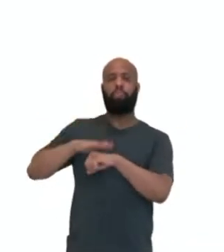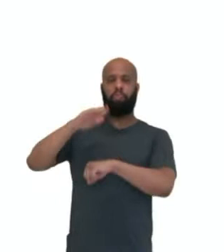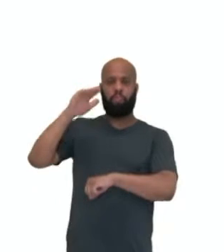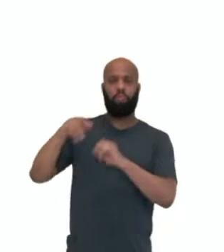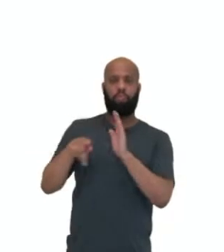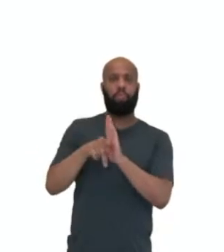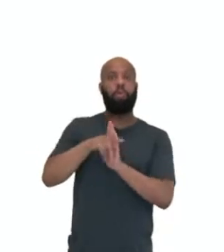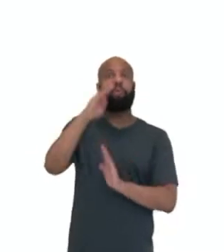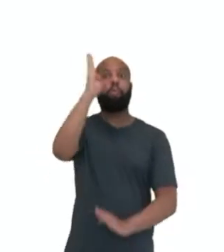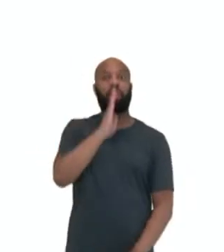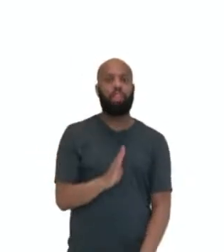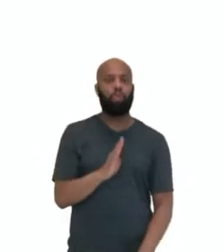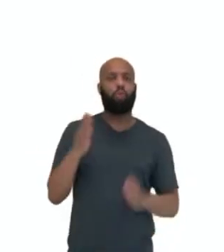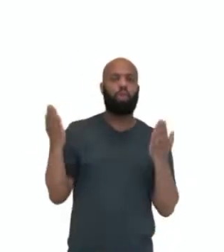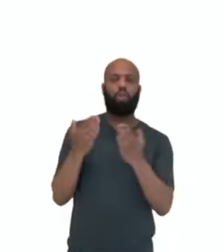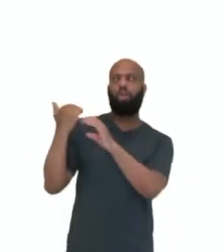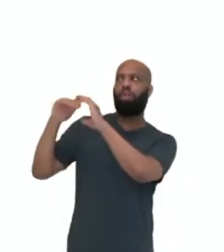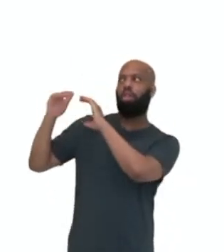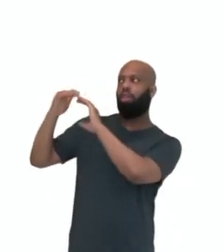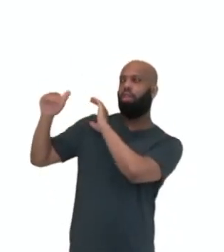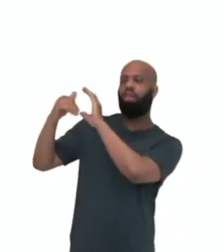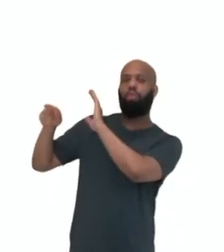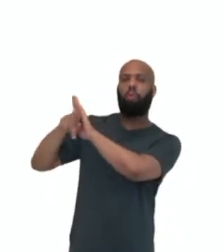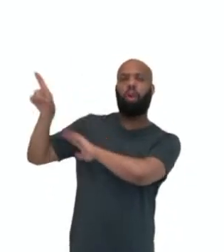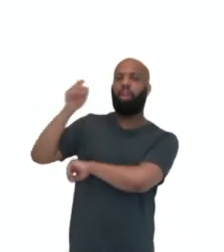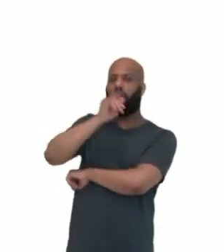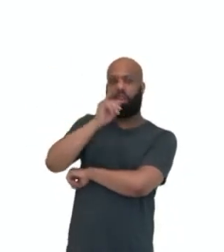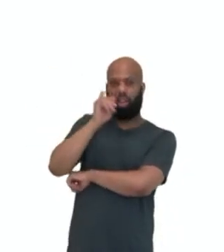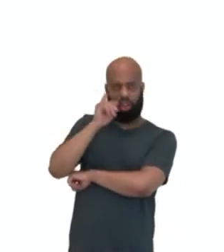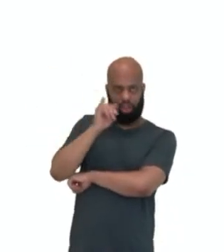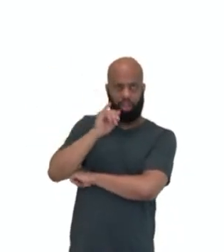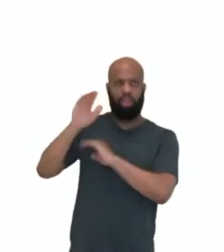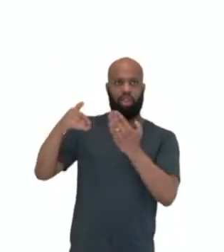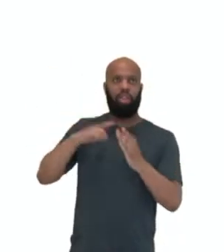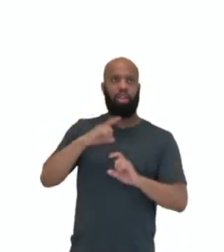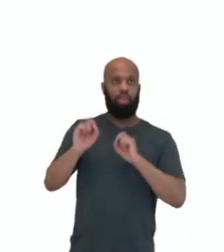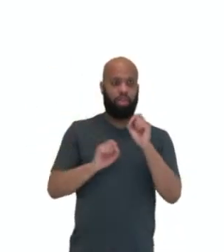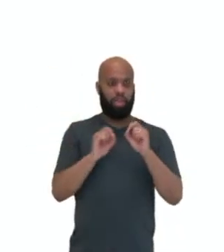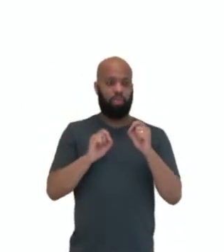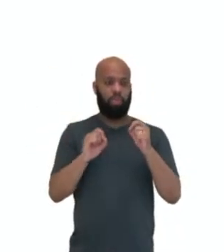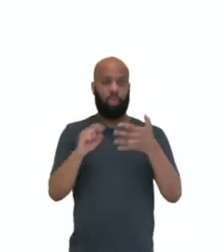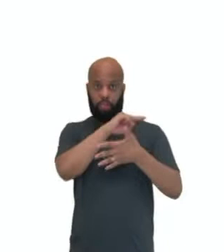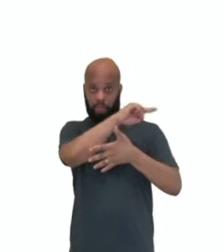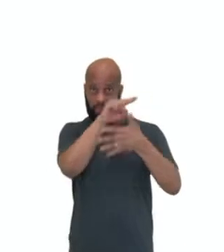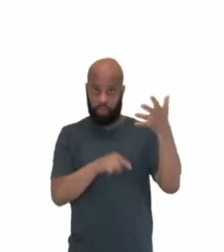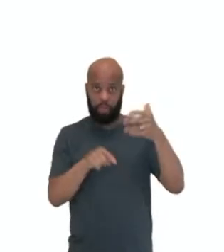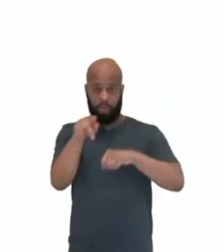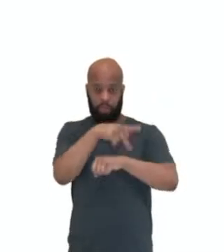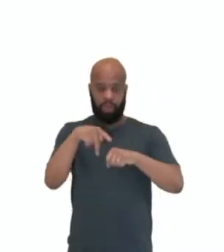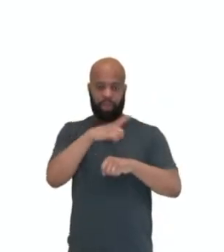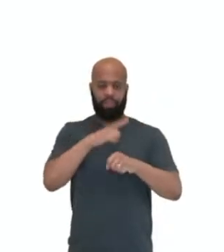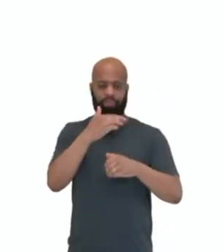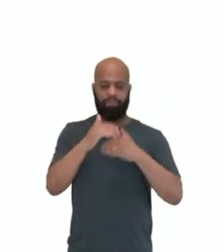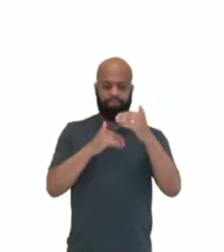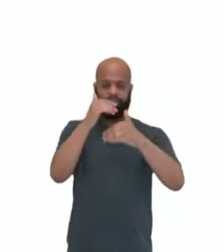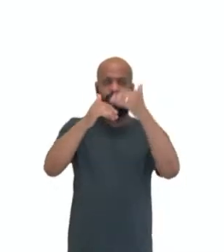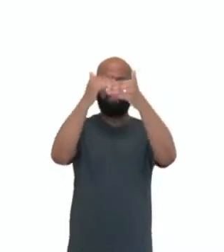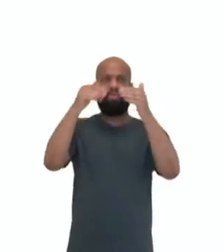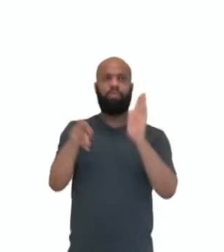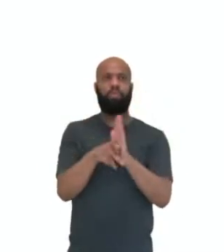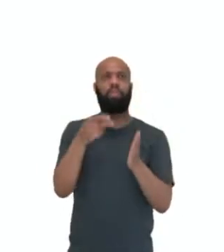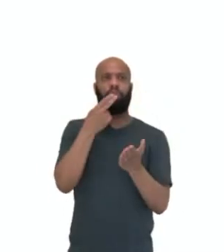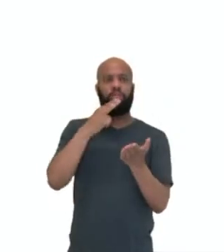para brasileiras. O Brasil está atualmente entre os 5 países que registraram crescimento no número